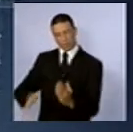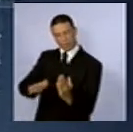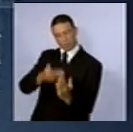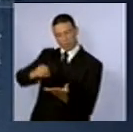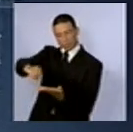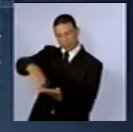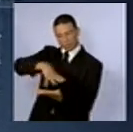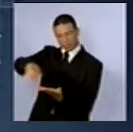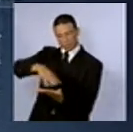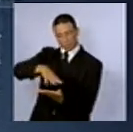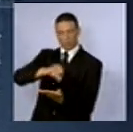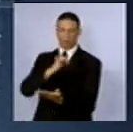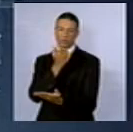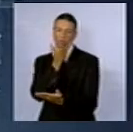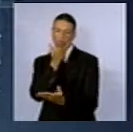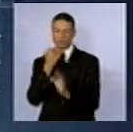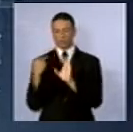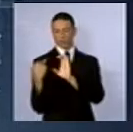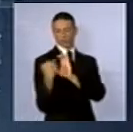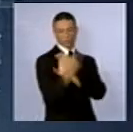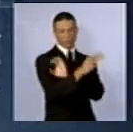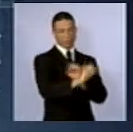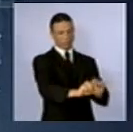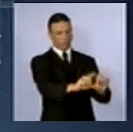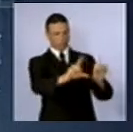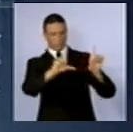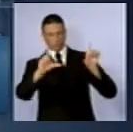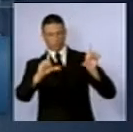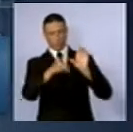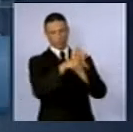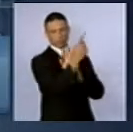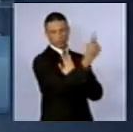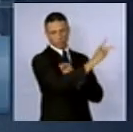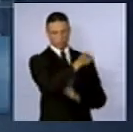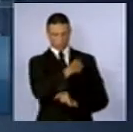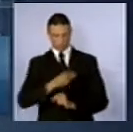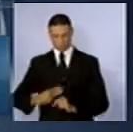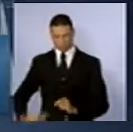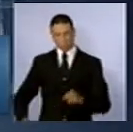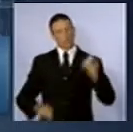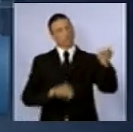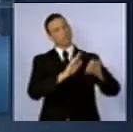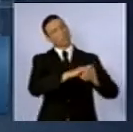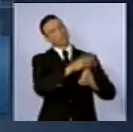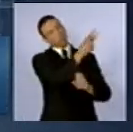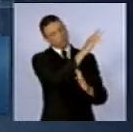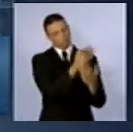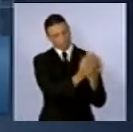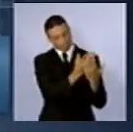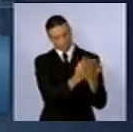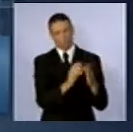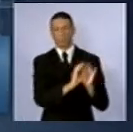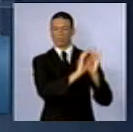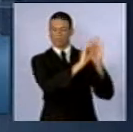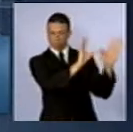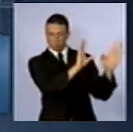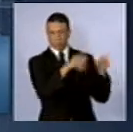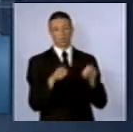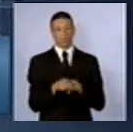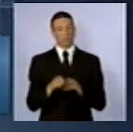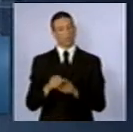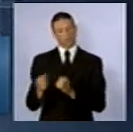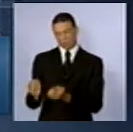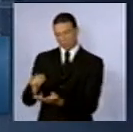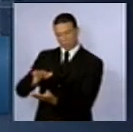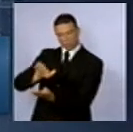cópia eletrônica desse estudo para maiores aprofundamentos em relação aos resultados e eu também tenho comigo